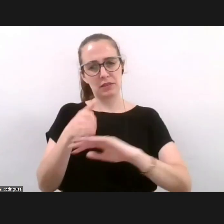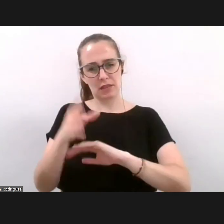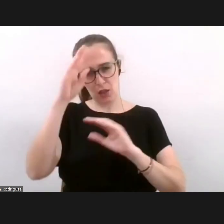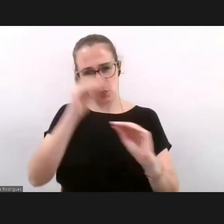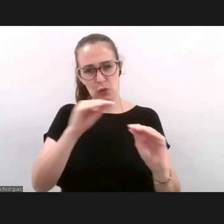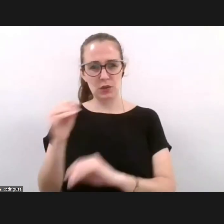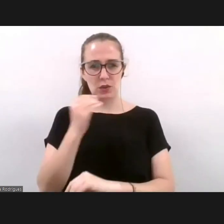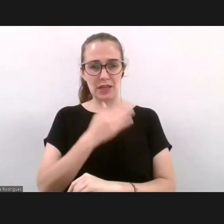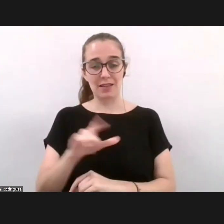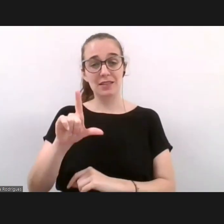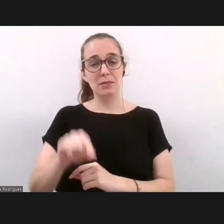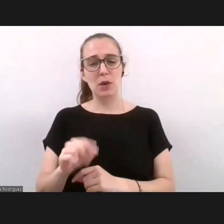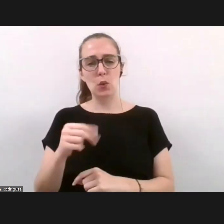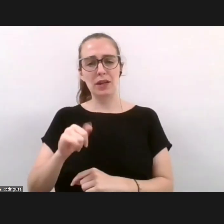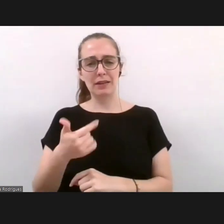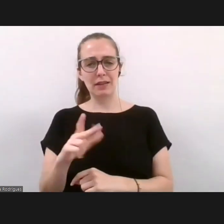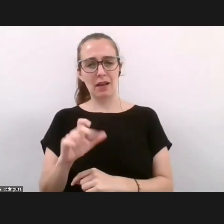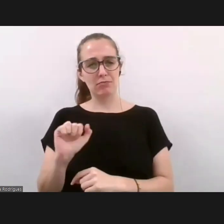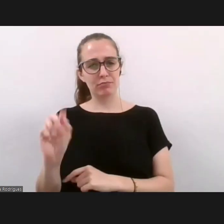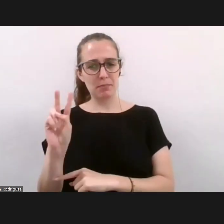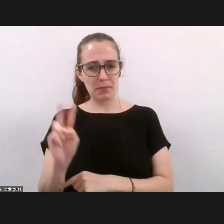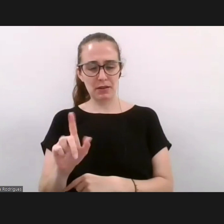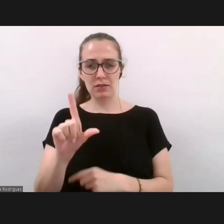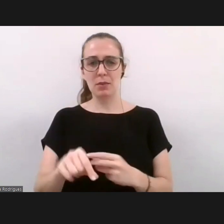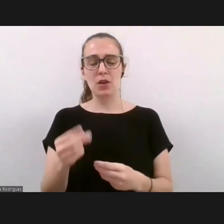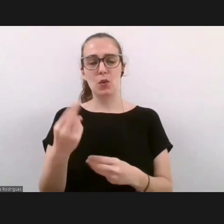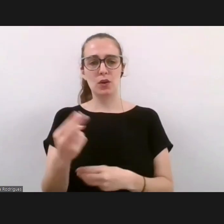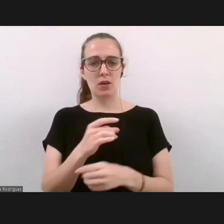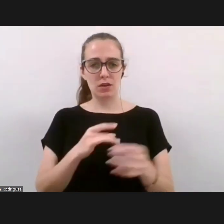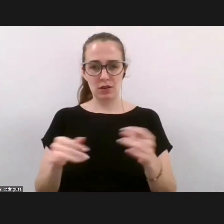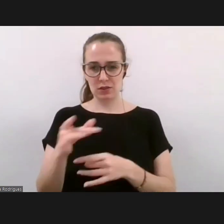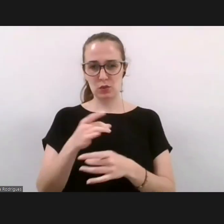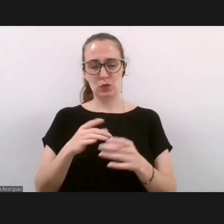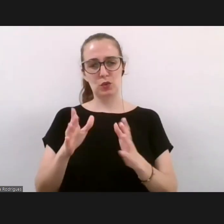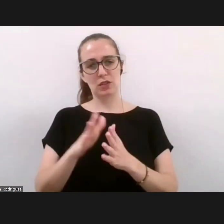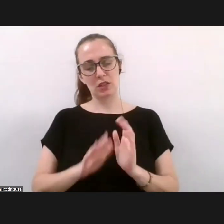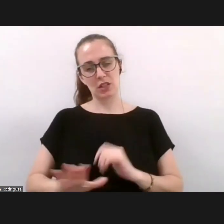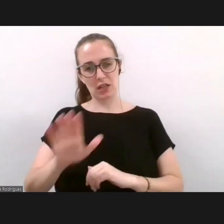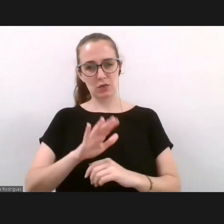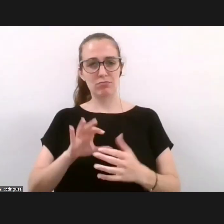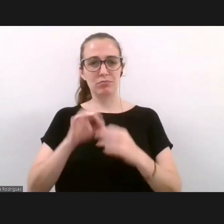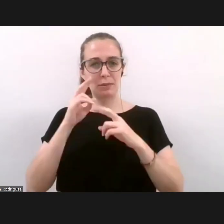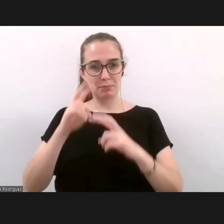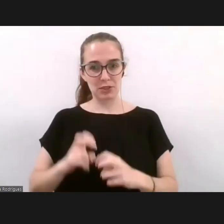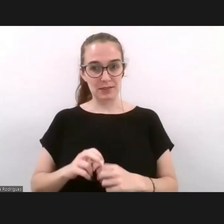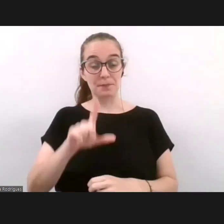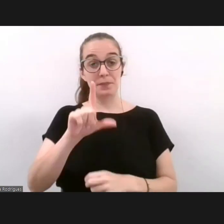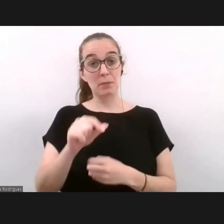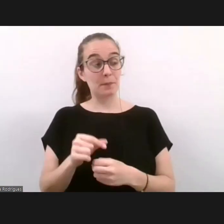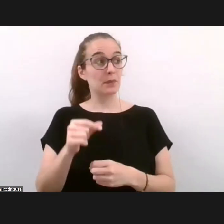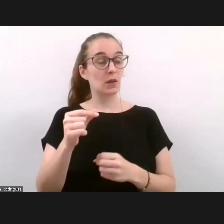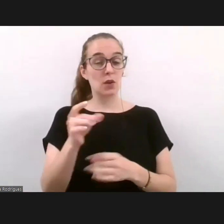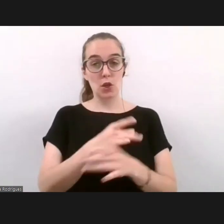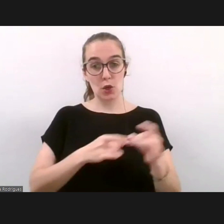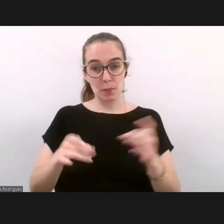Divisão da Paz da UNITAR, Instituto das Nações Unidas para a Formação e Pesquisa. Faz também parte da European Platform